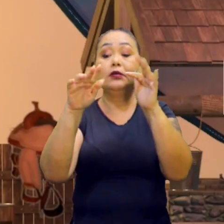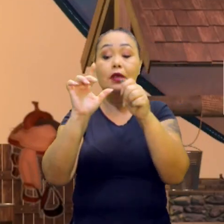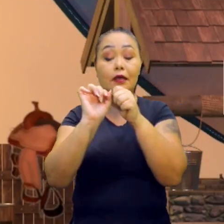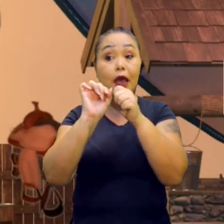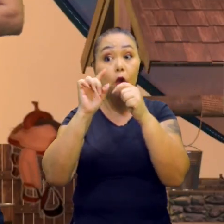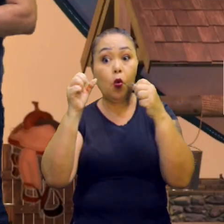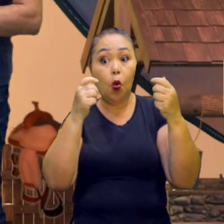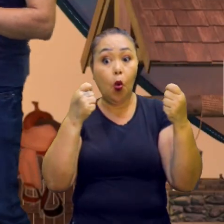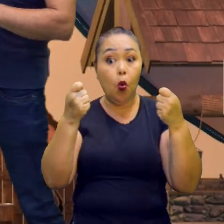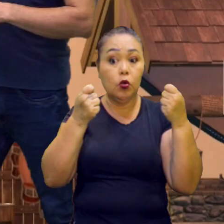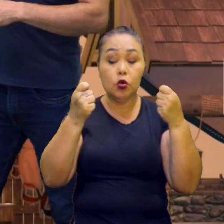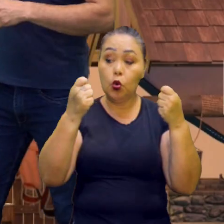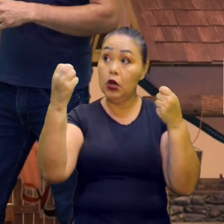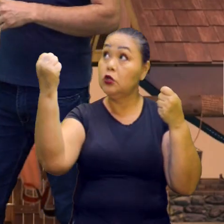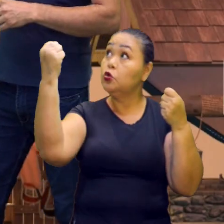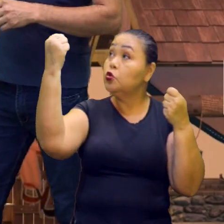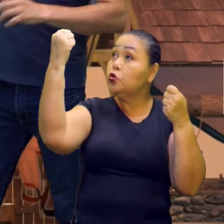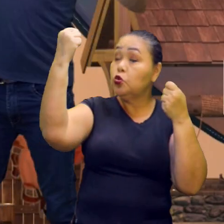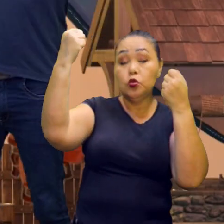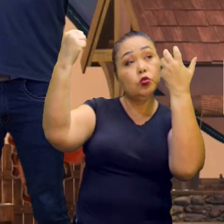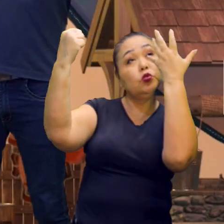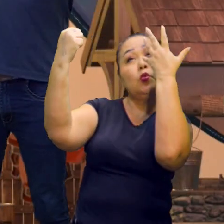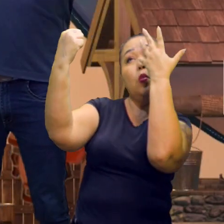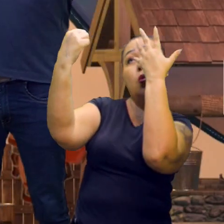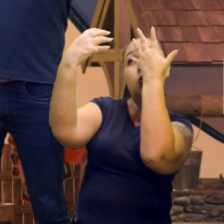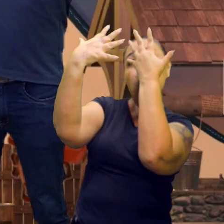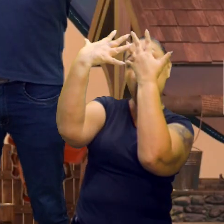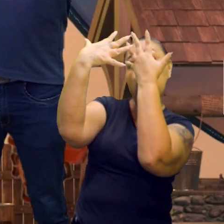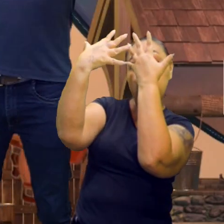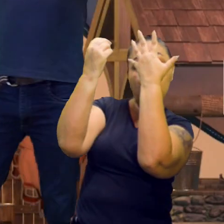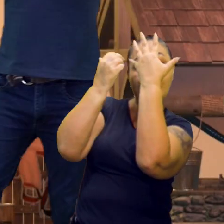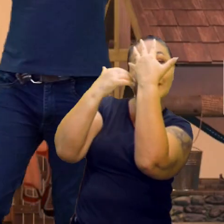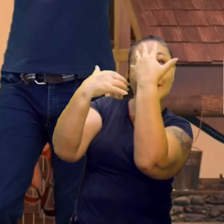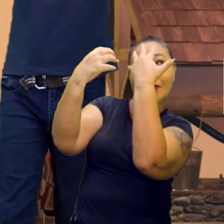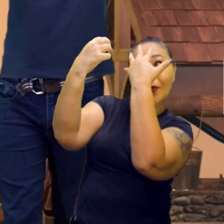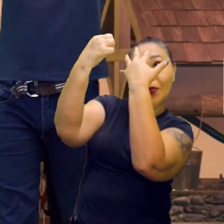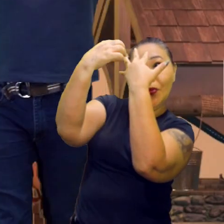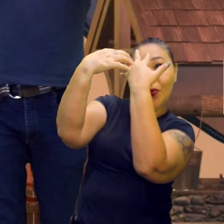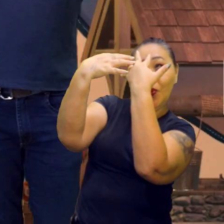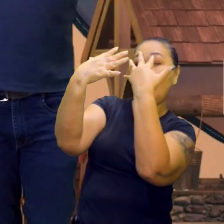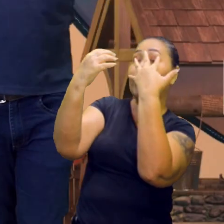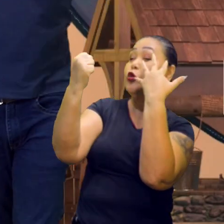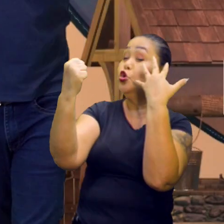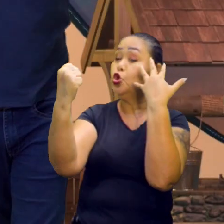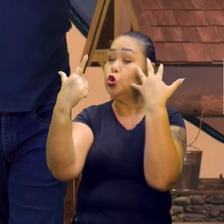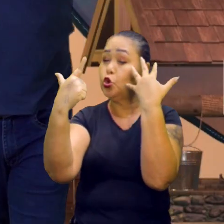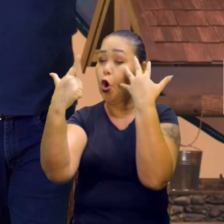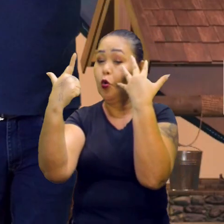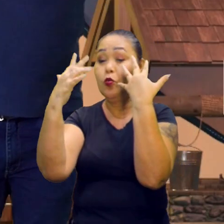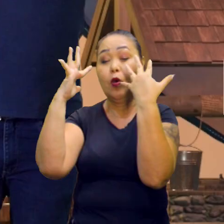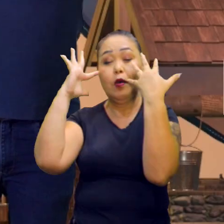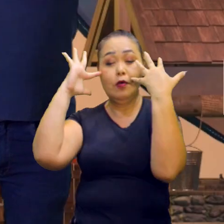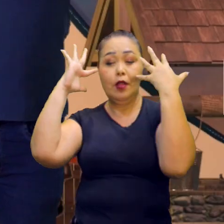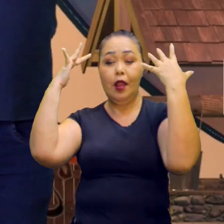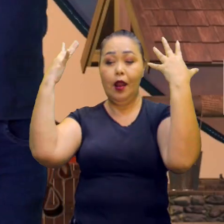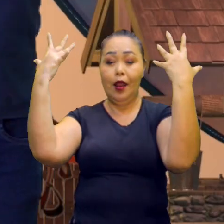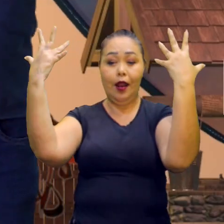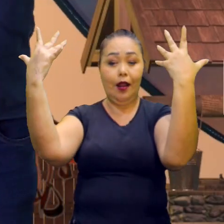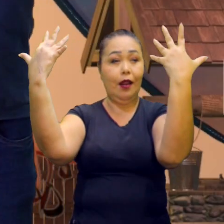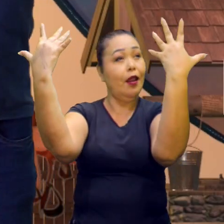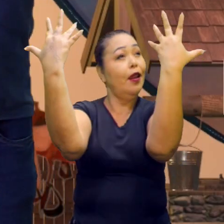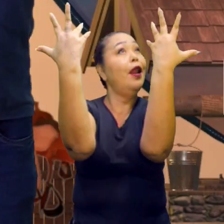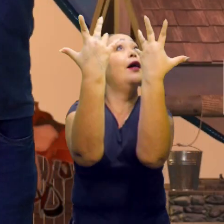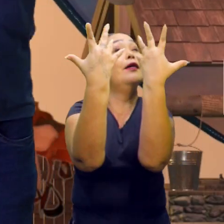luz, controle da entrada de luz, quer dizer, incidência solar, pois na floresta essa incidência solar,